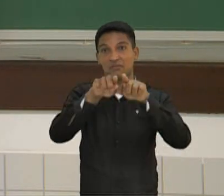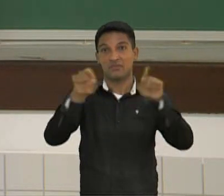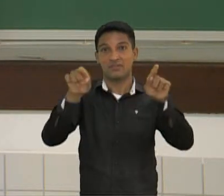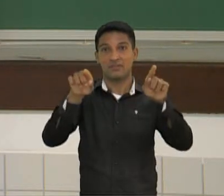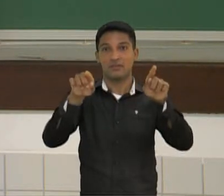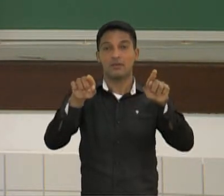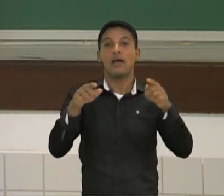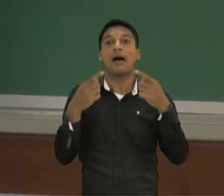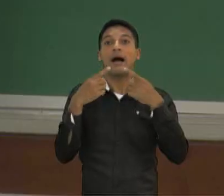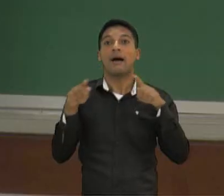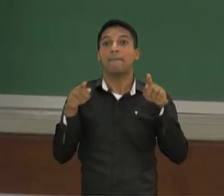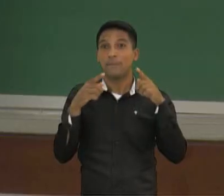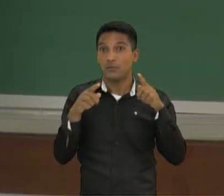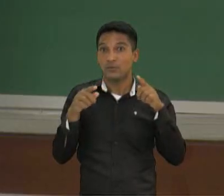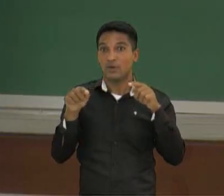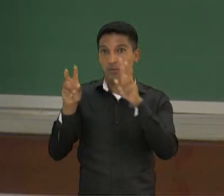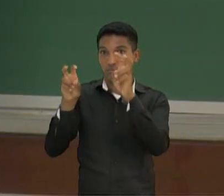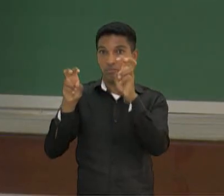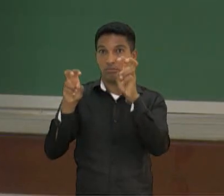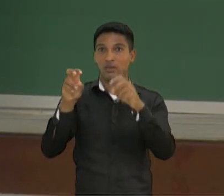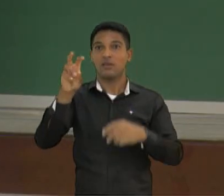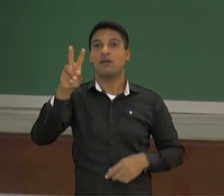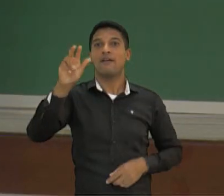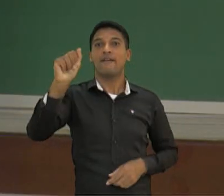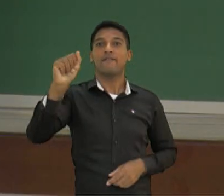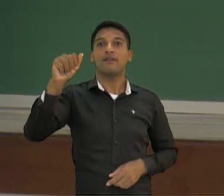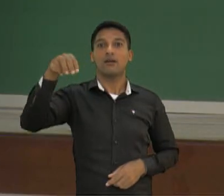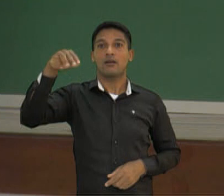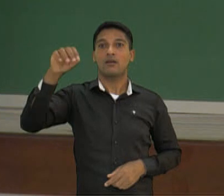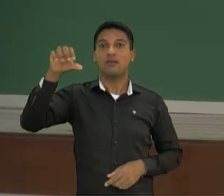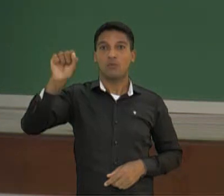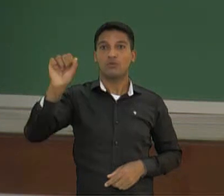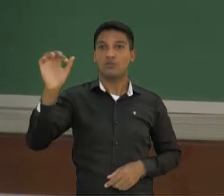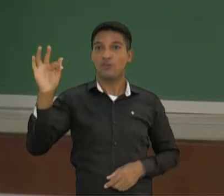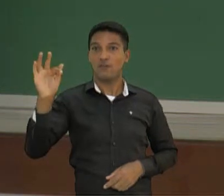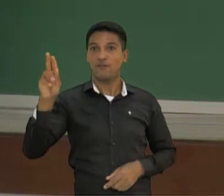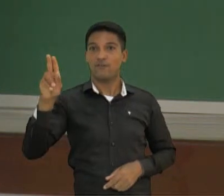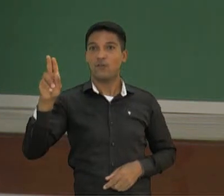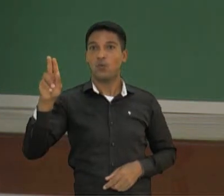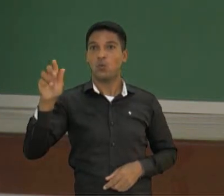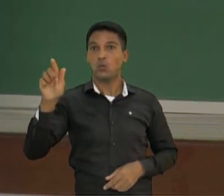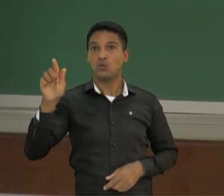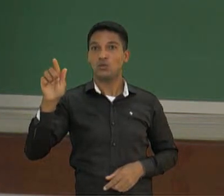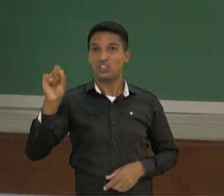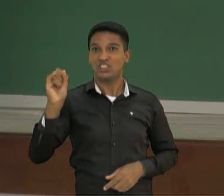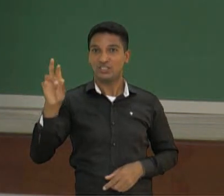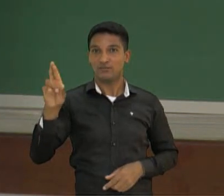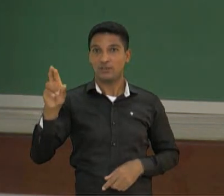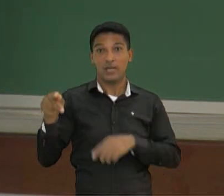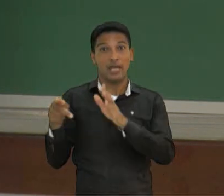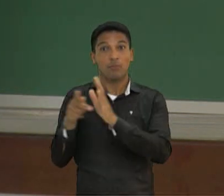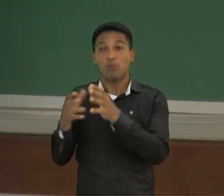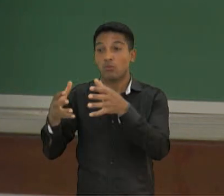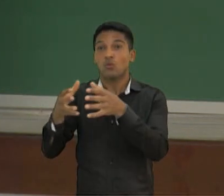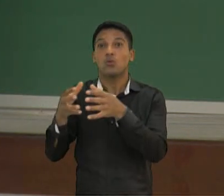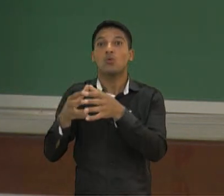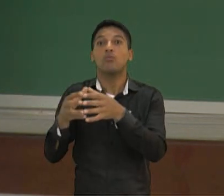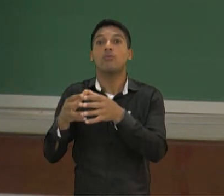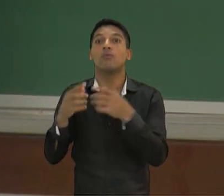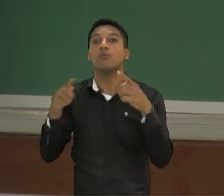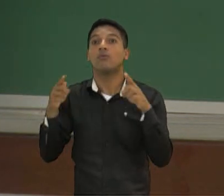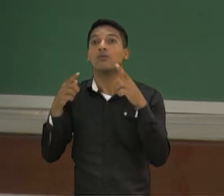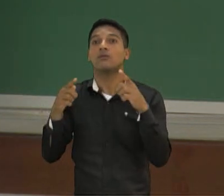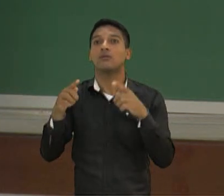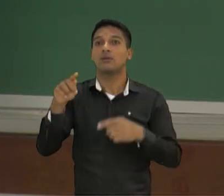música é Vamos Fugir do Skank, tá? E eu vou pedir que vocês acompanhem aí cantando com muita vontade,